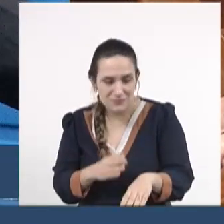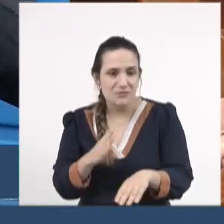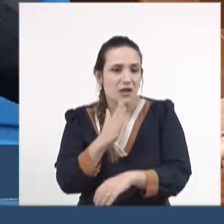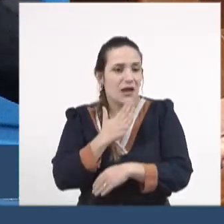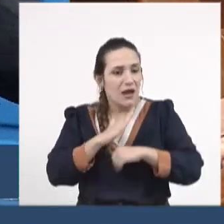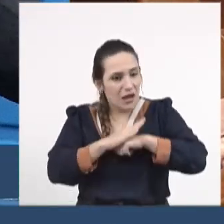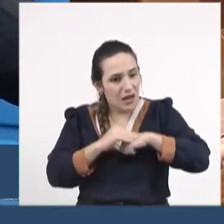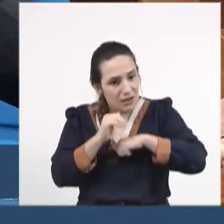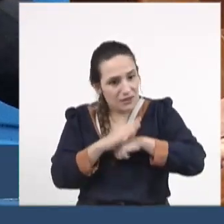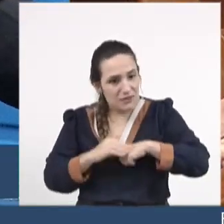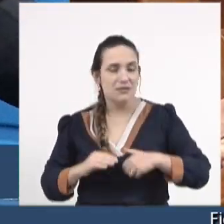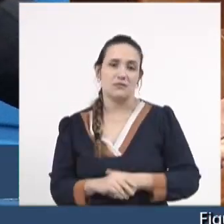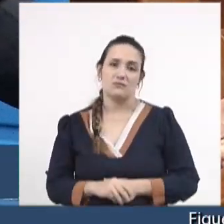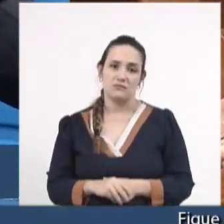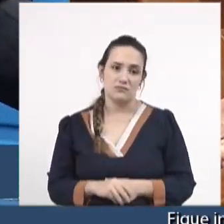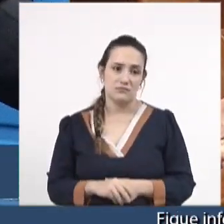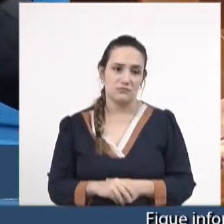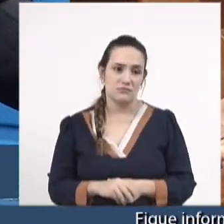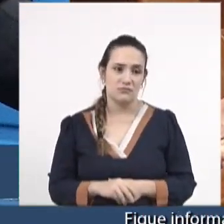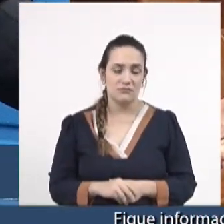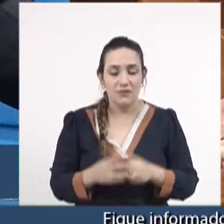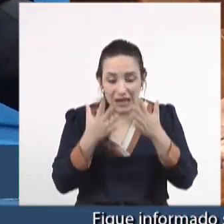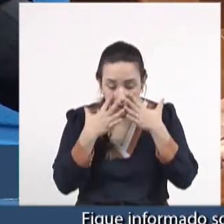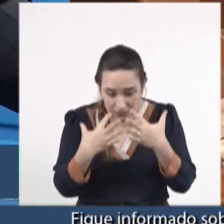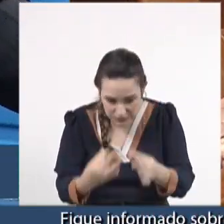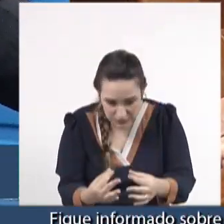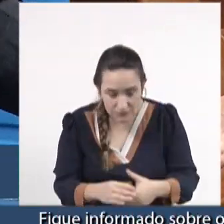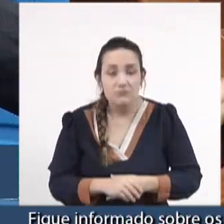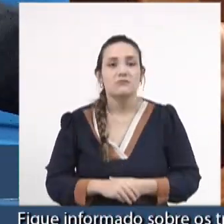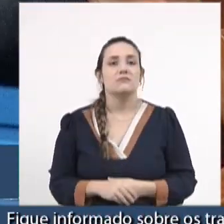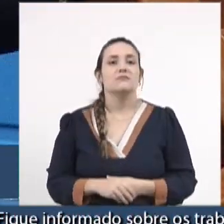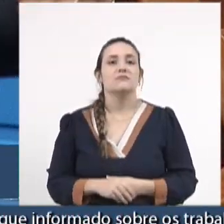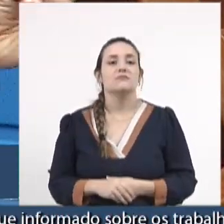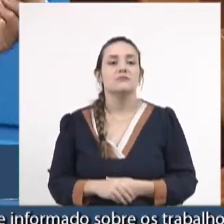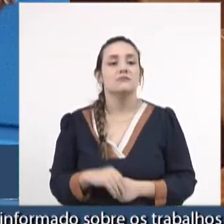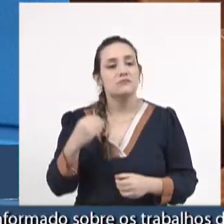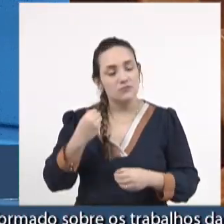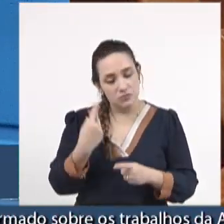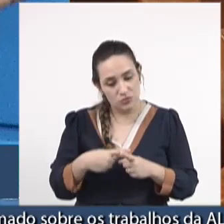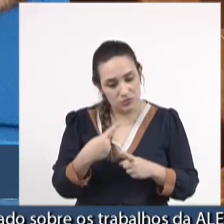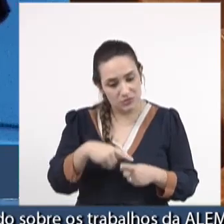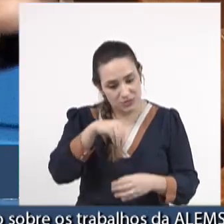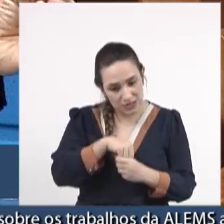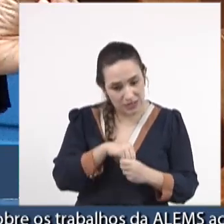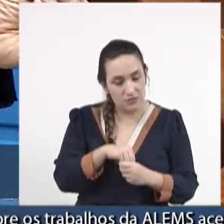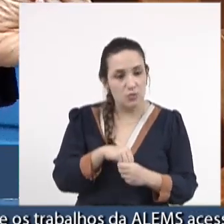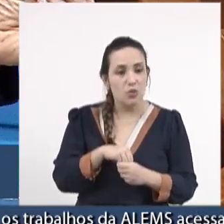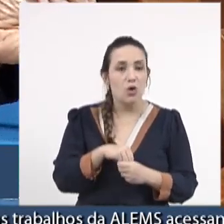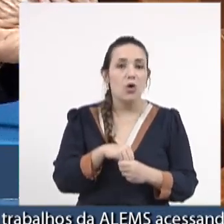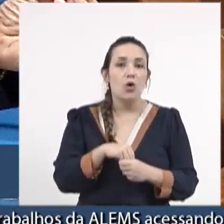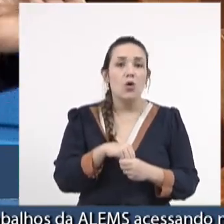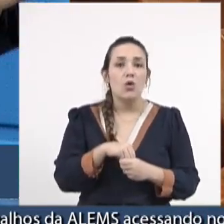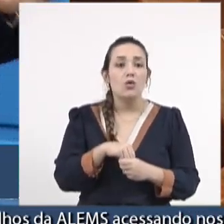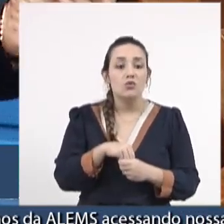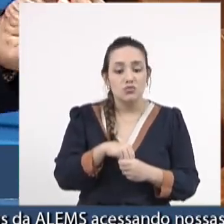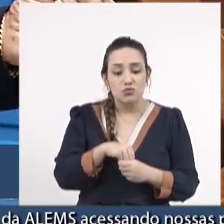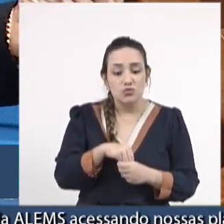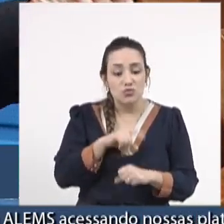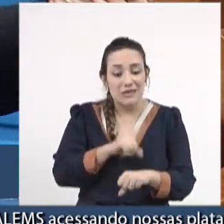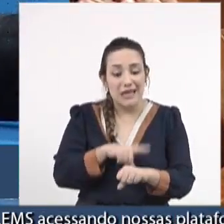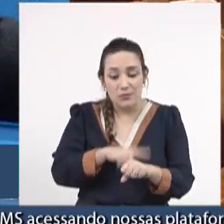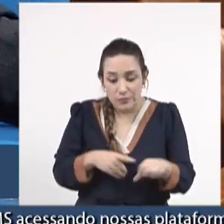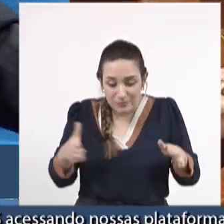afeto, carinho, deputado Lídio, né, atenção, porque é na infância que o nosso cérebro é formado. É